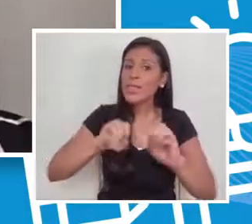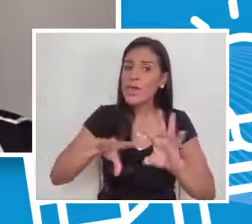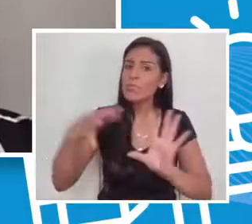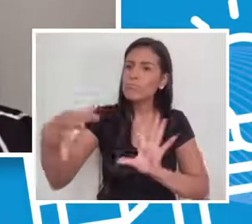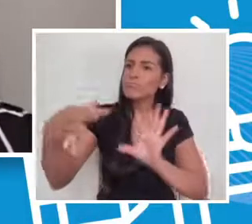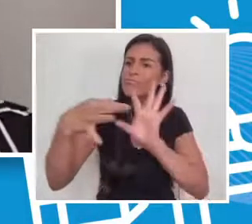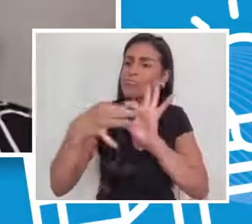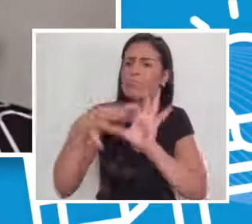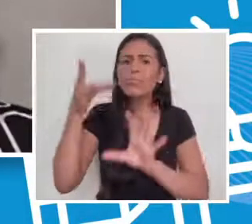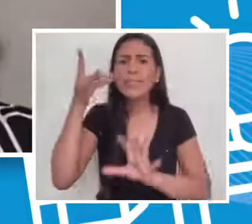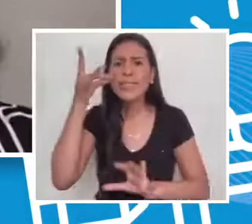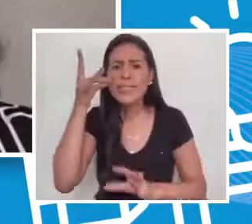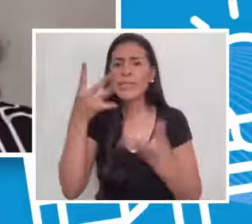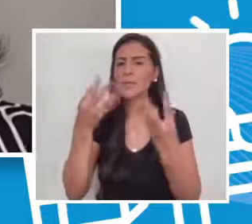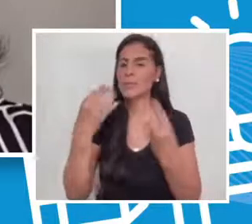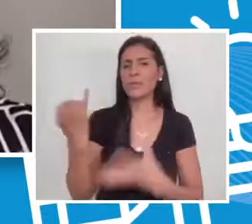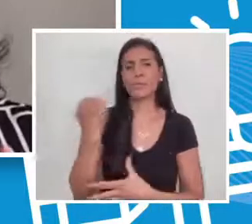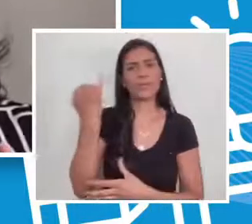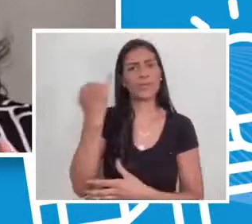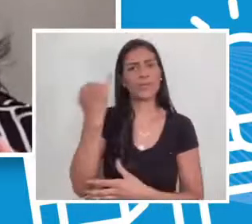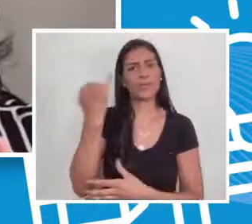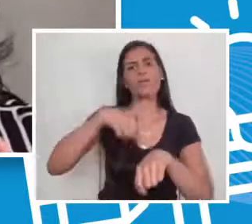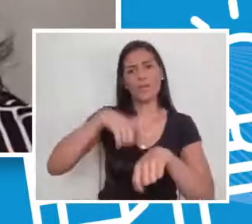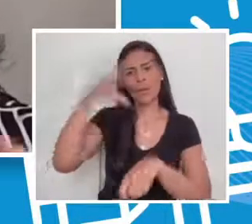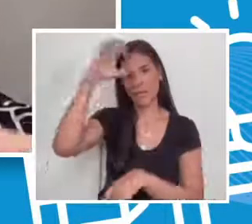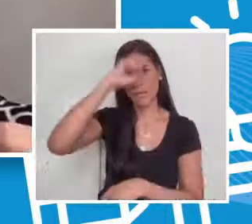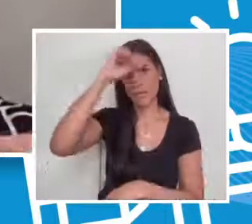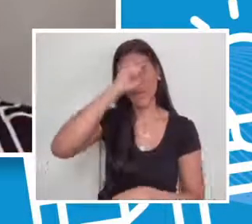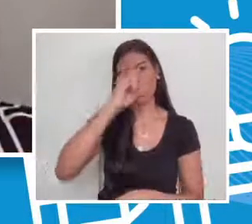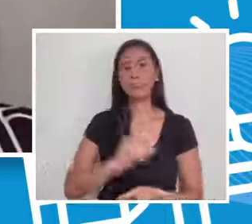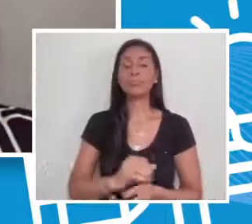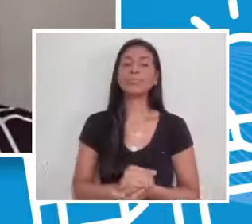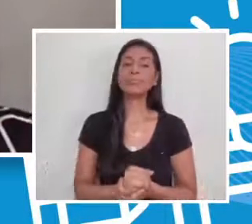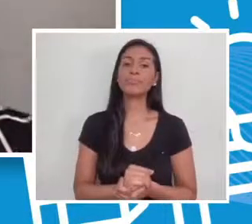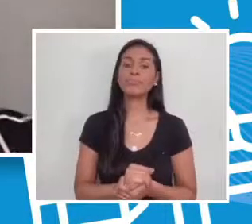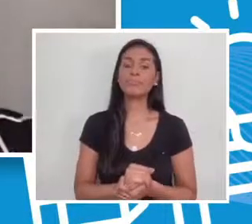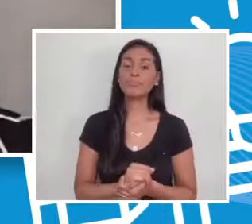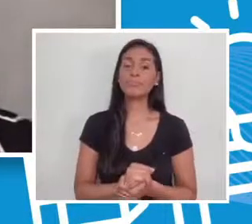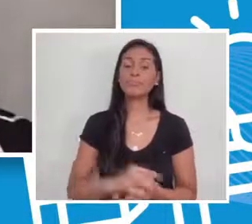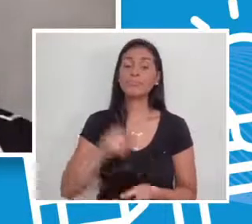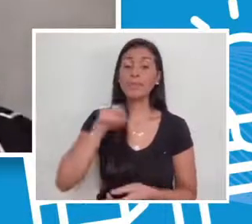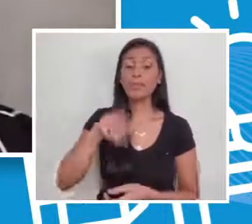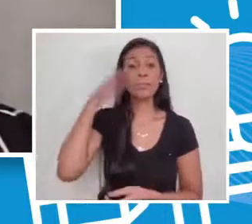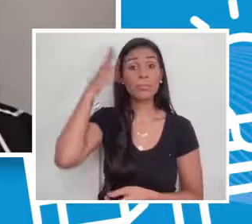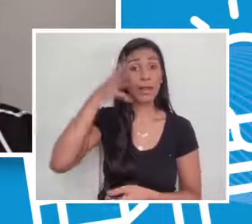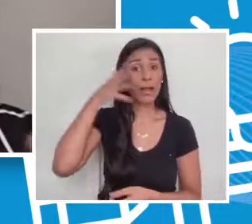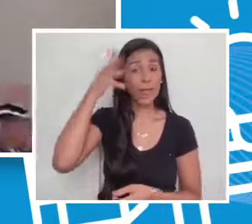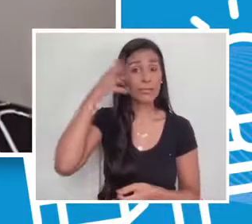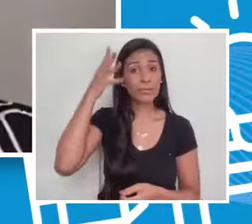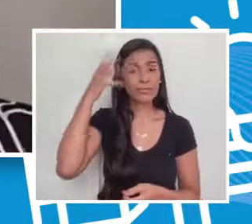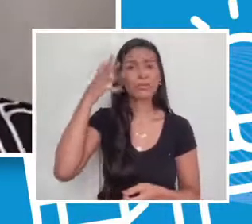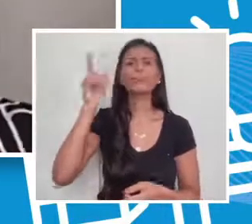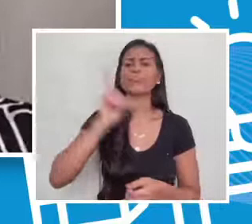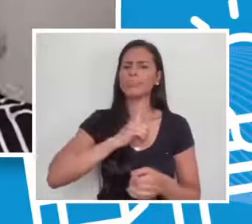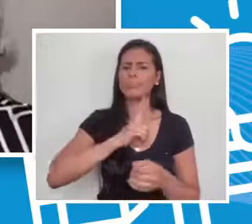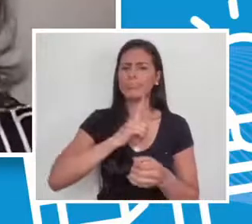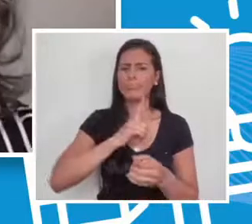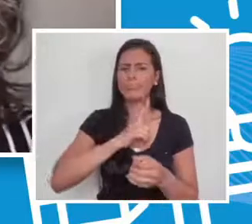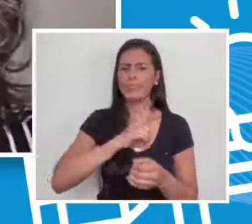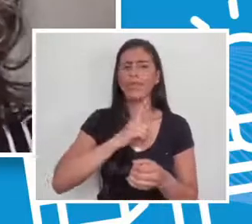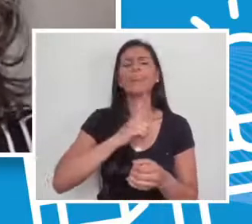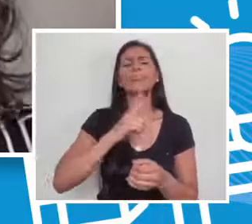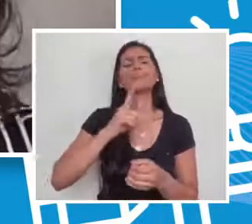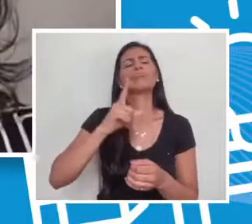aprendizagem. Esse ciclo, ele vai se desenvolver ao longo do ano, certo? Às quartas-feiras,